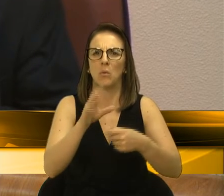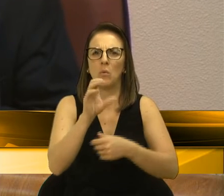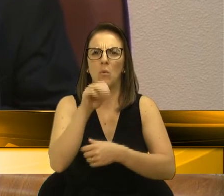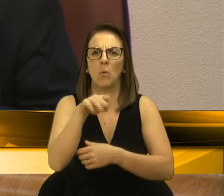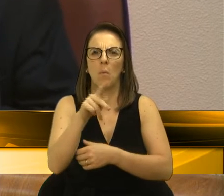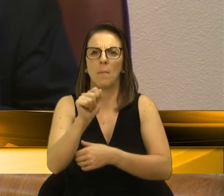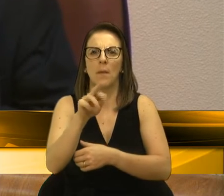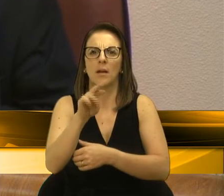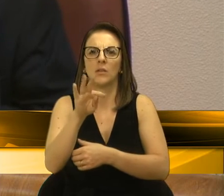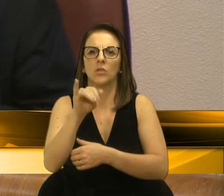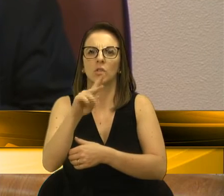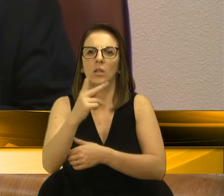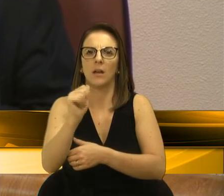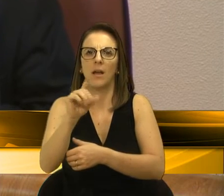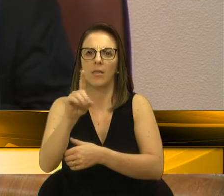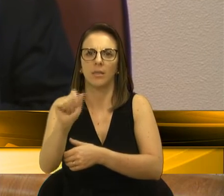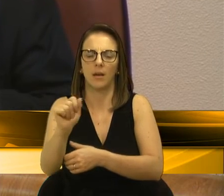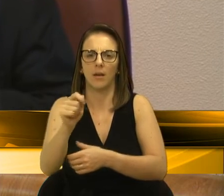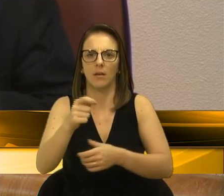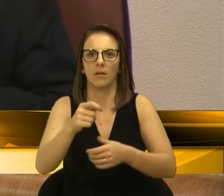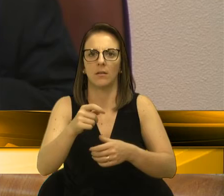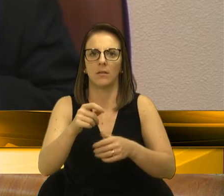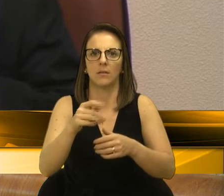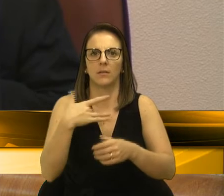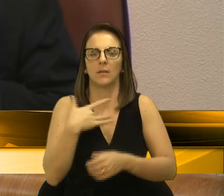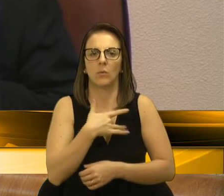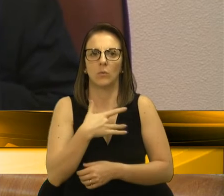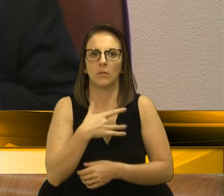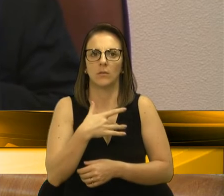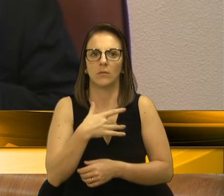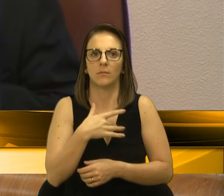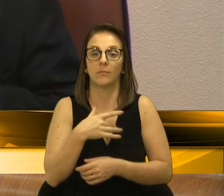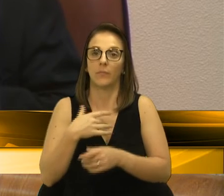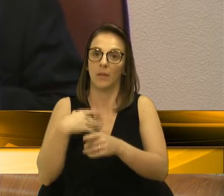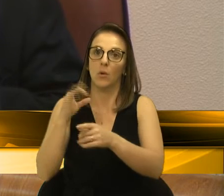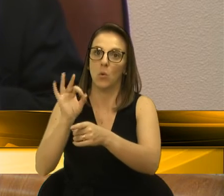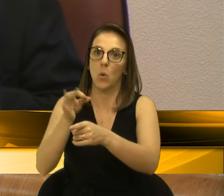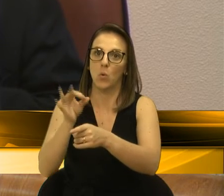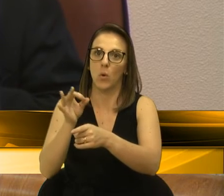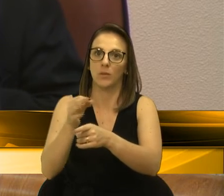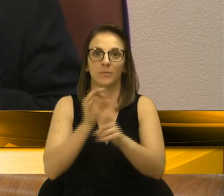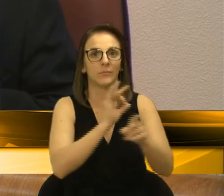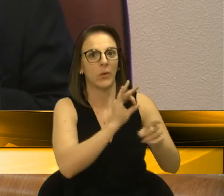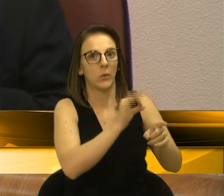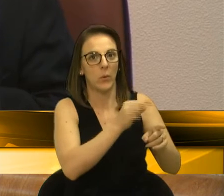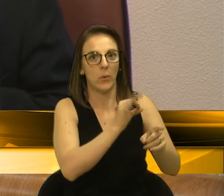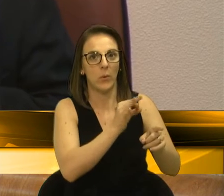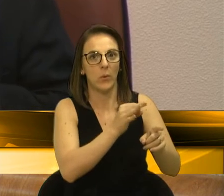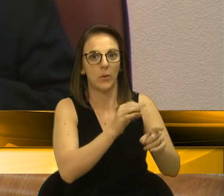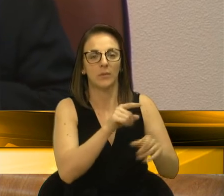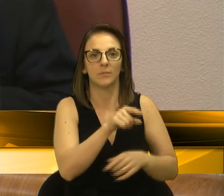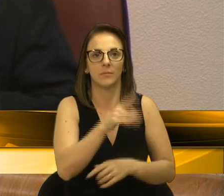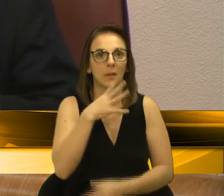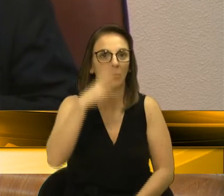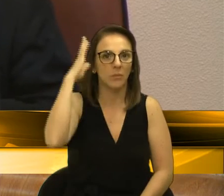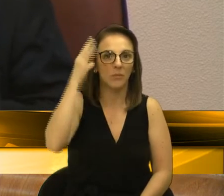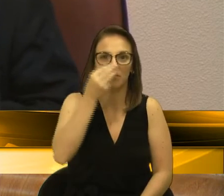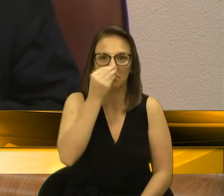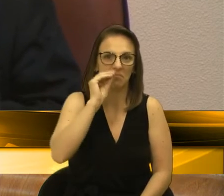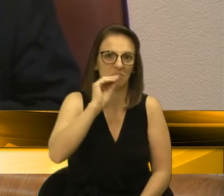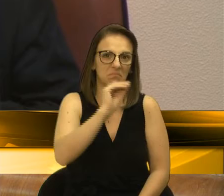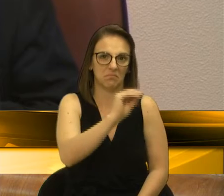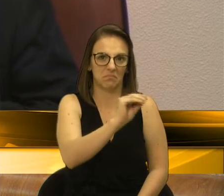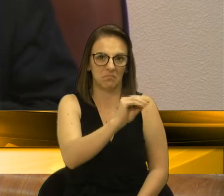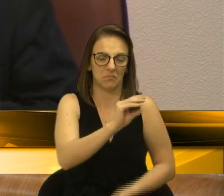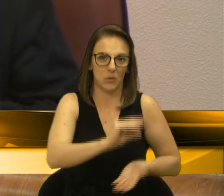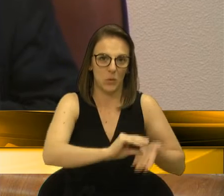nesse processo. Mesmo assim, o denunciado preferiu ignorar a referida deliberação e, por meio do chamamento público